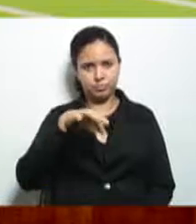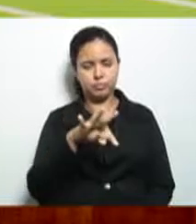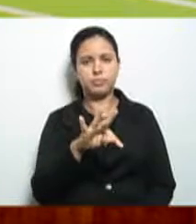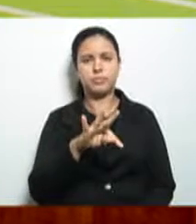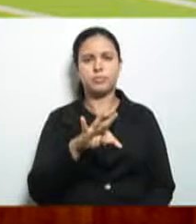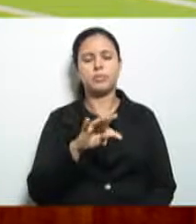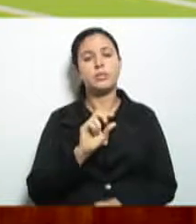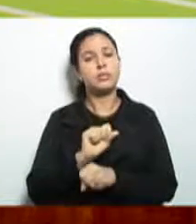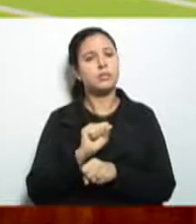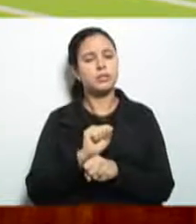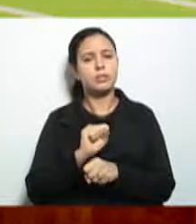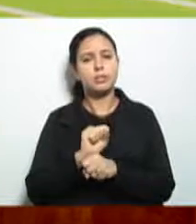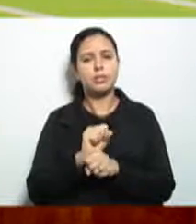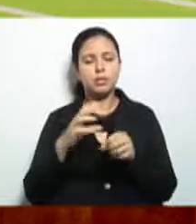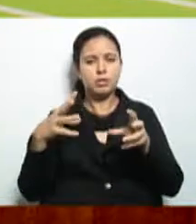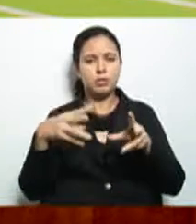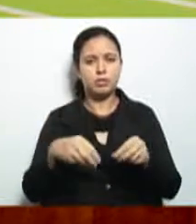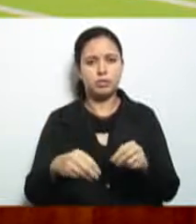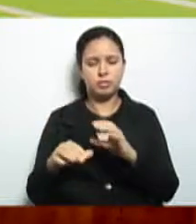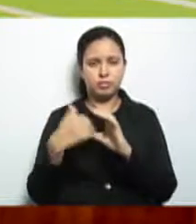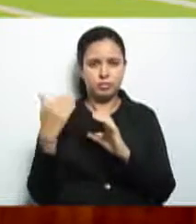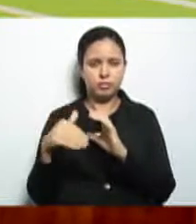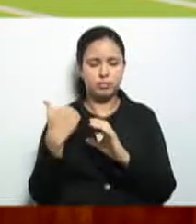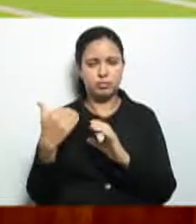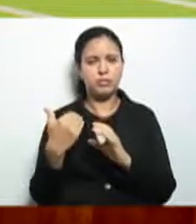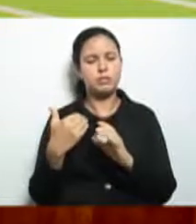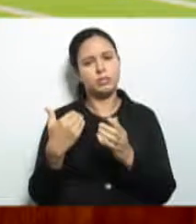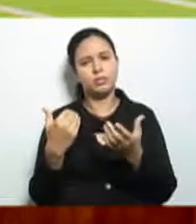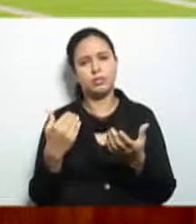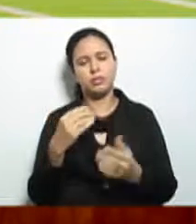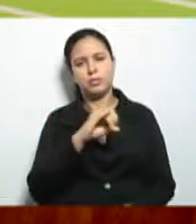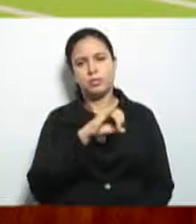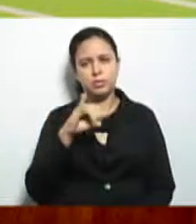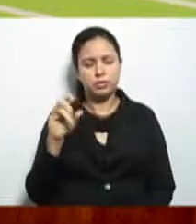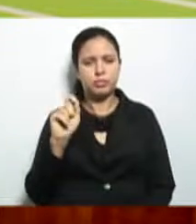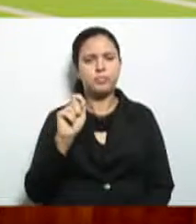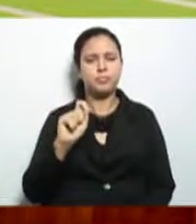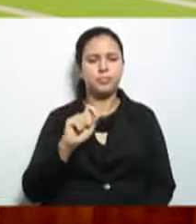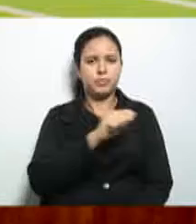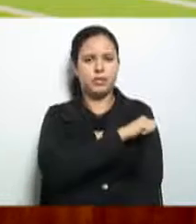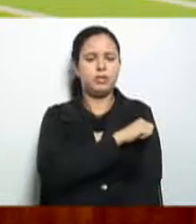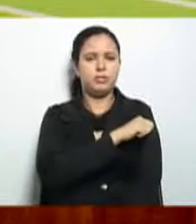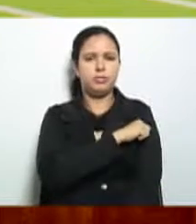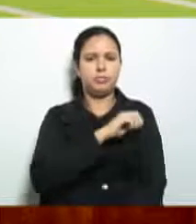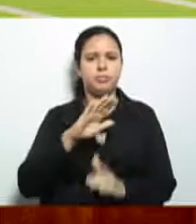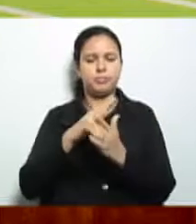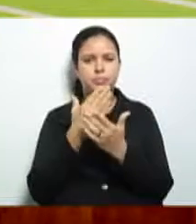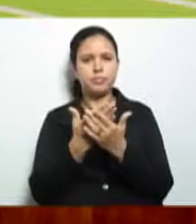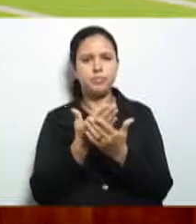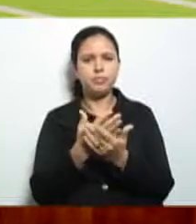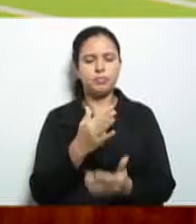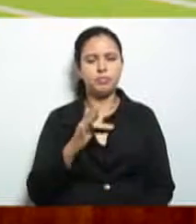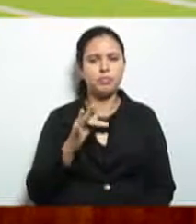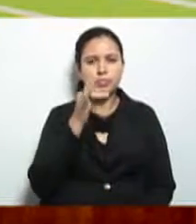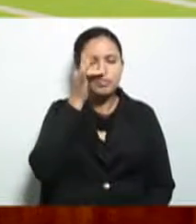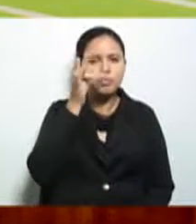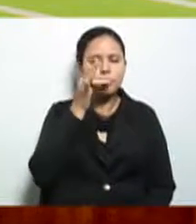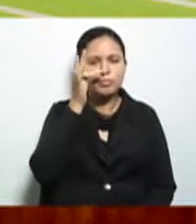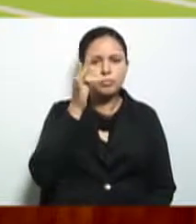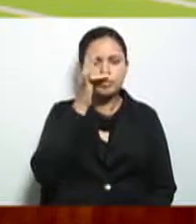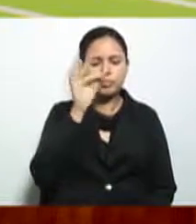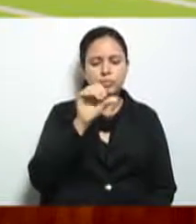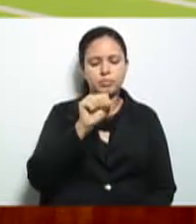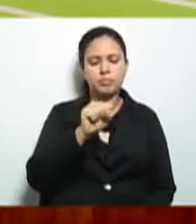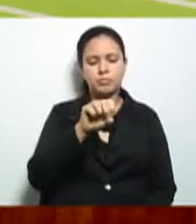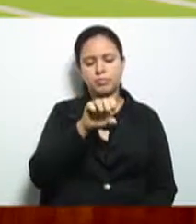realmente todo mundo participando. Queria mandar um alô também para o pessoal da Escola Flor da Serra, da professora Marta,